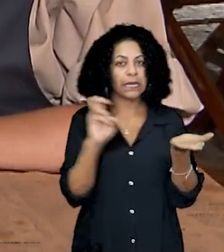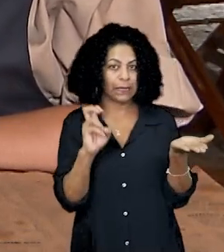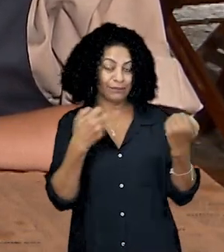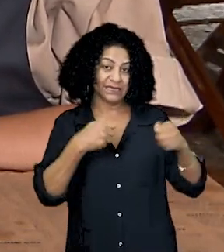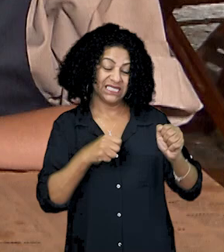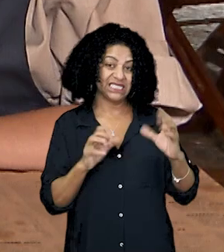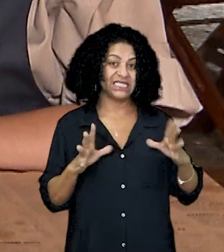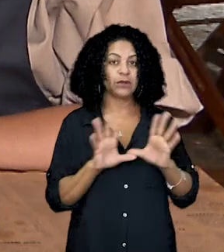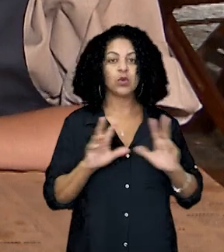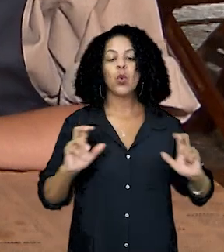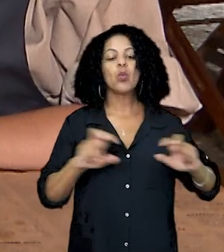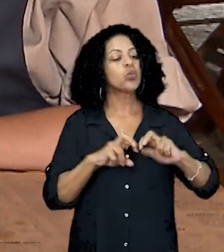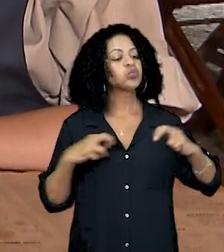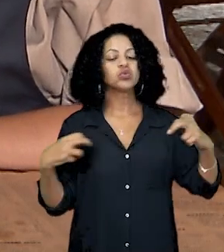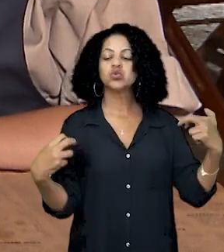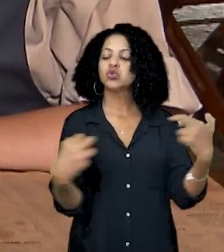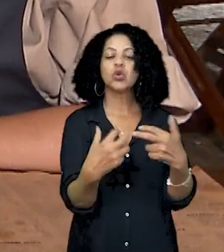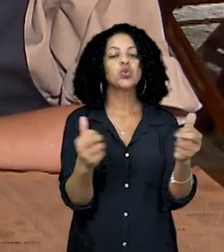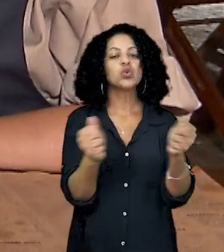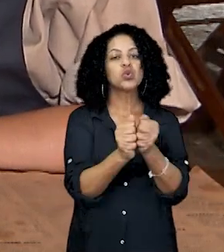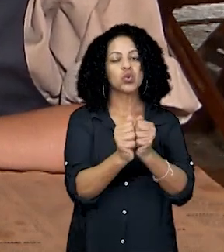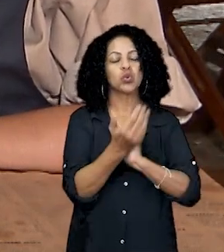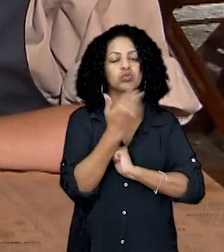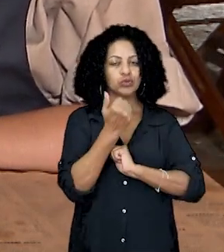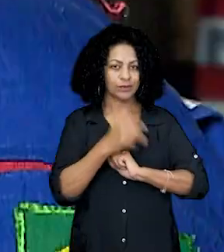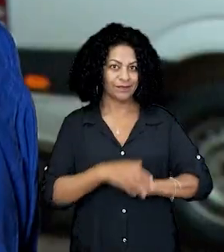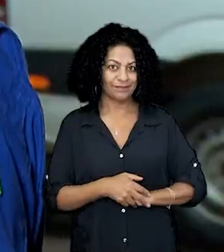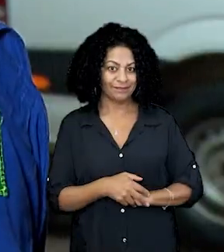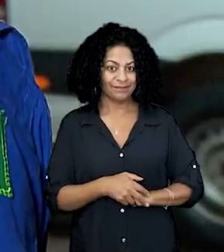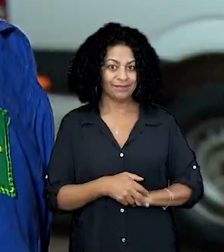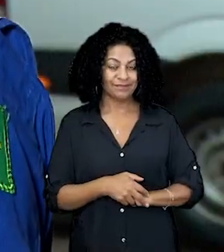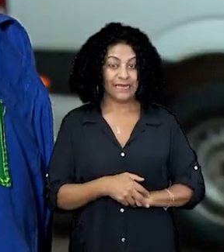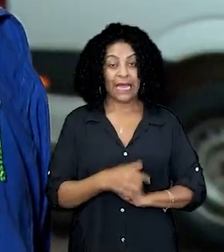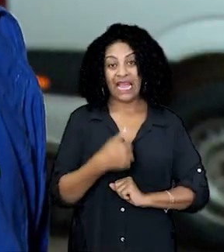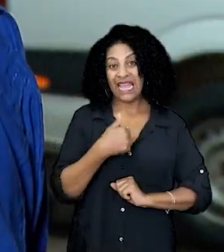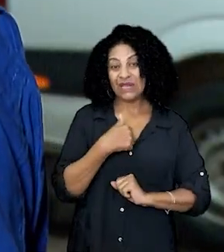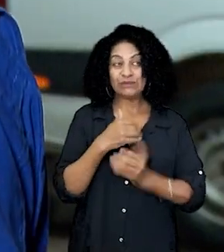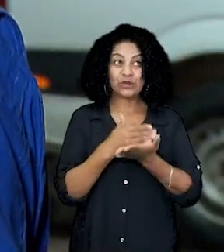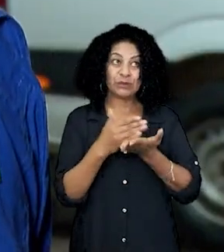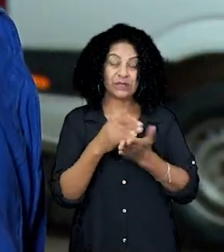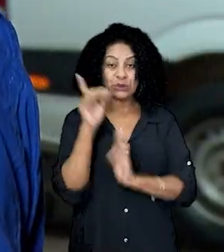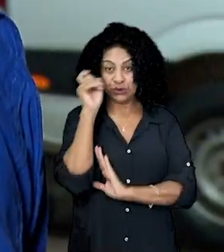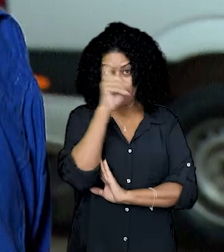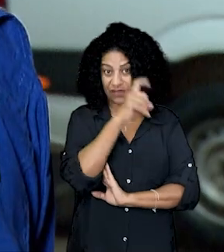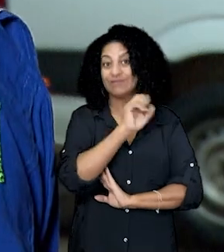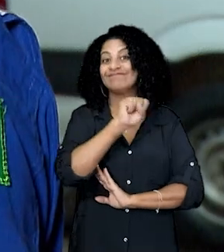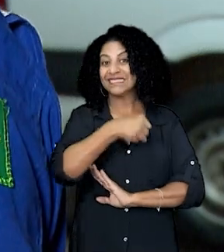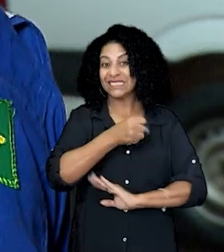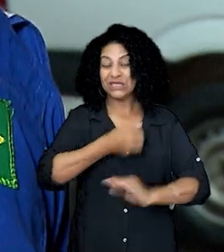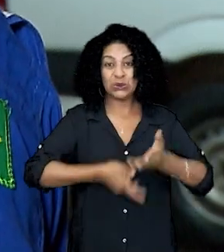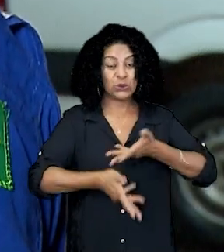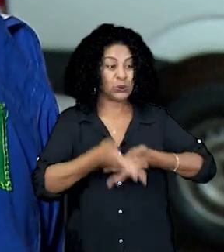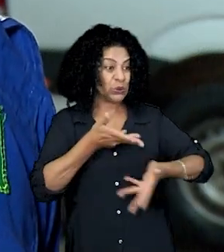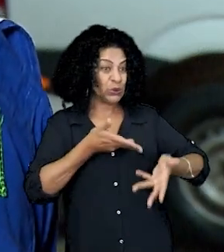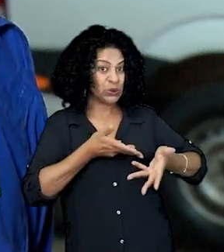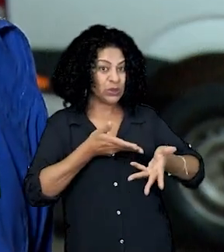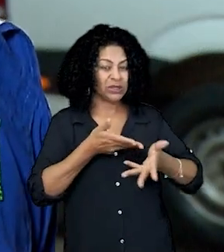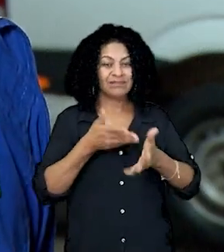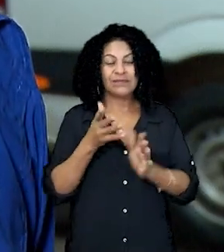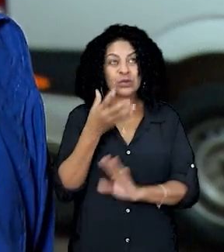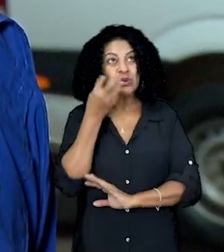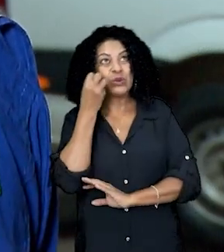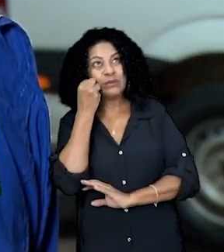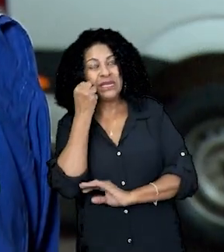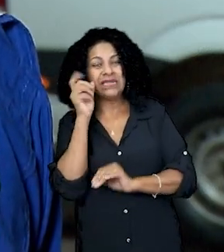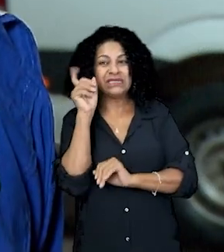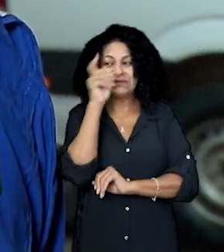manhã. Então, todos os dias, todo mundo tem que tomar café junto. No início, foi difícil conciliar. Tinha dificuldade